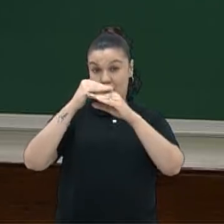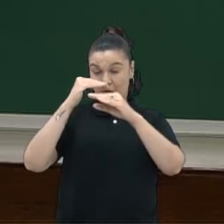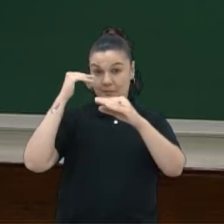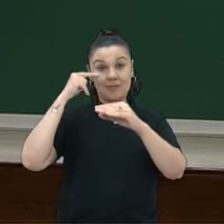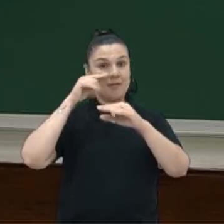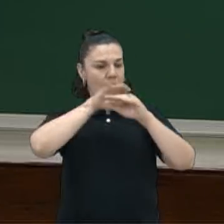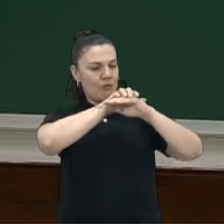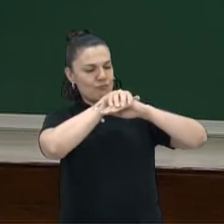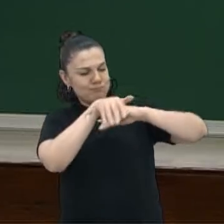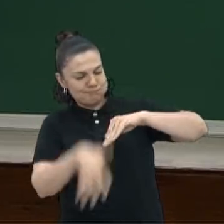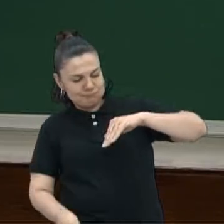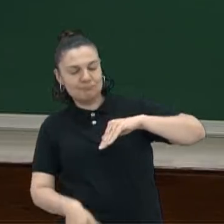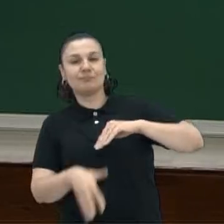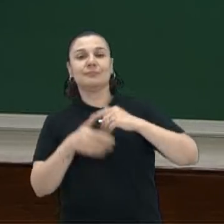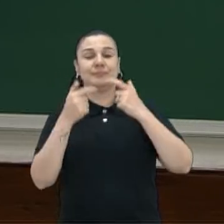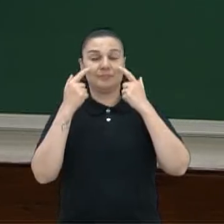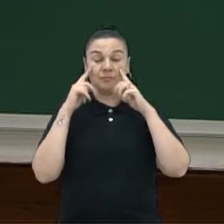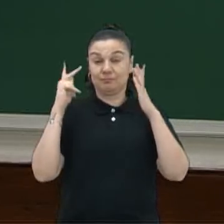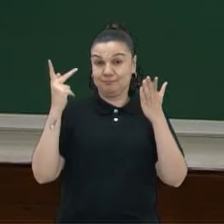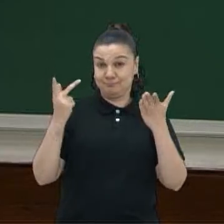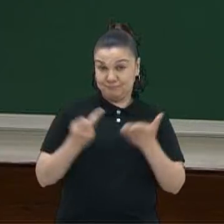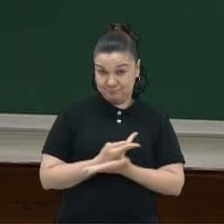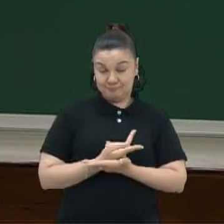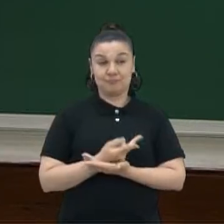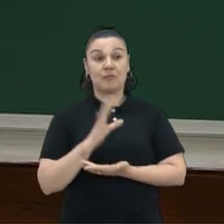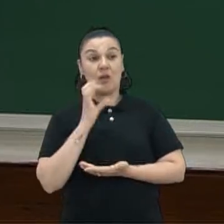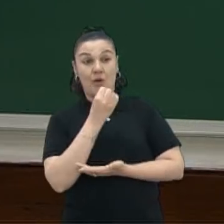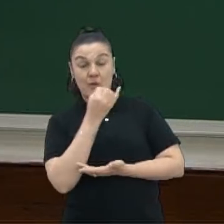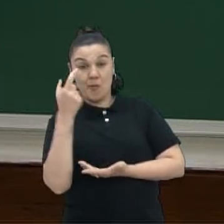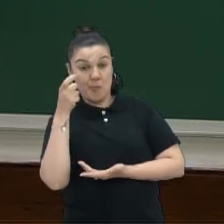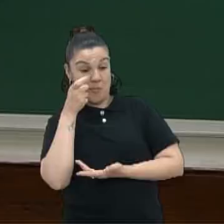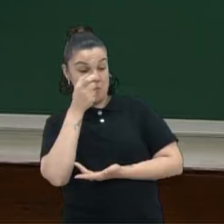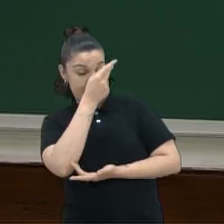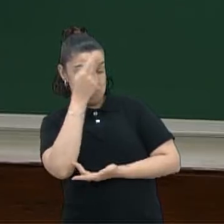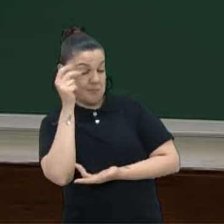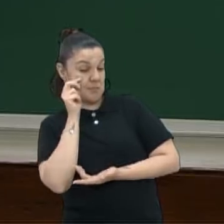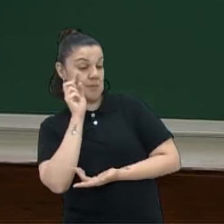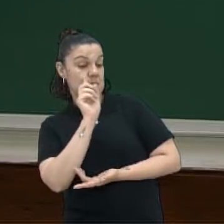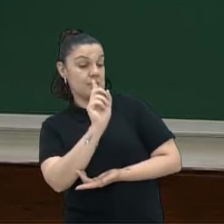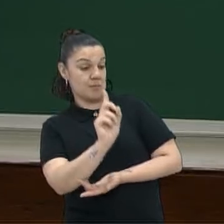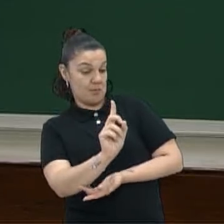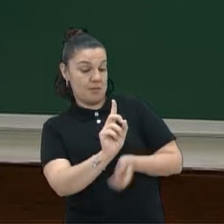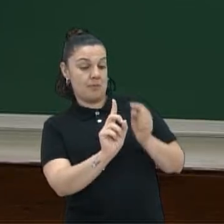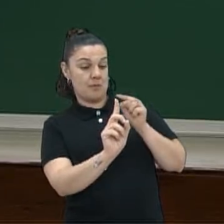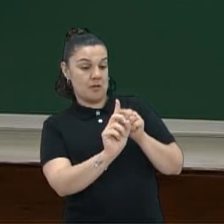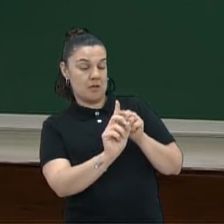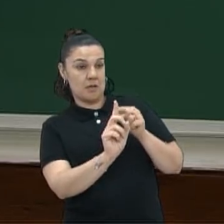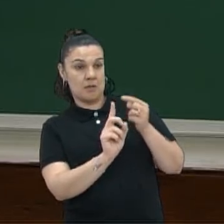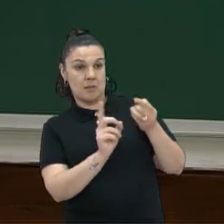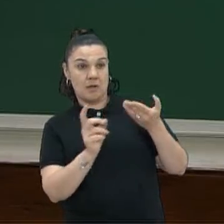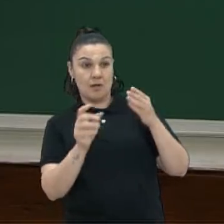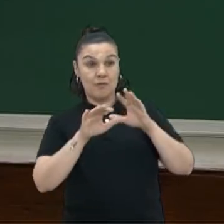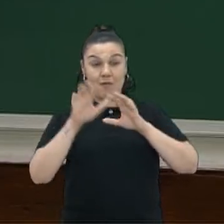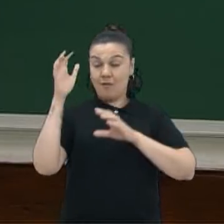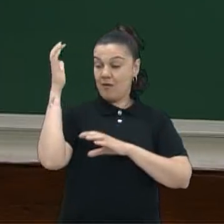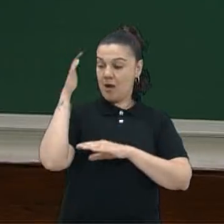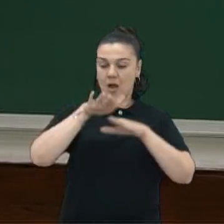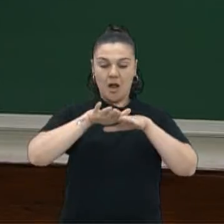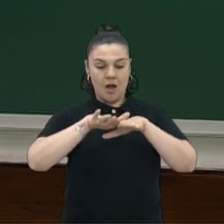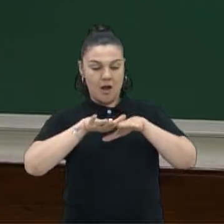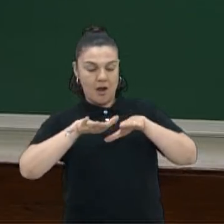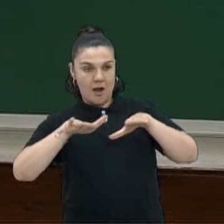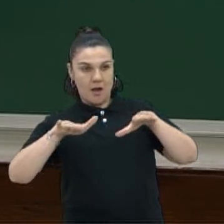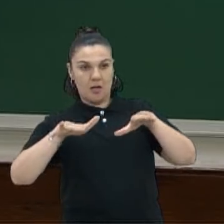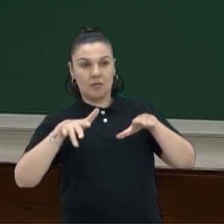desse barranco aqui, né, dessa encosta. Algumas pessoas aqui que estão em cima de uma área